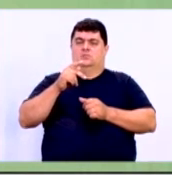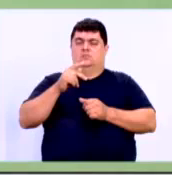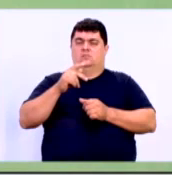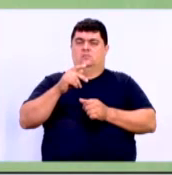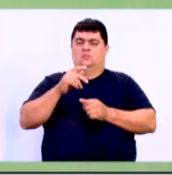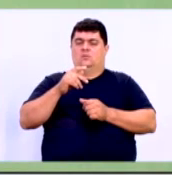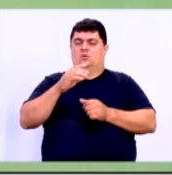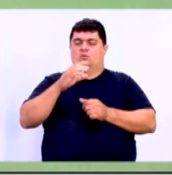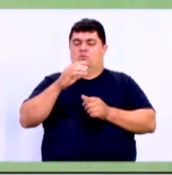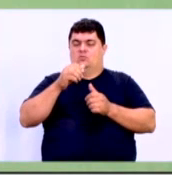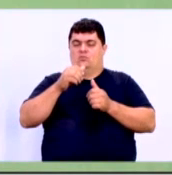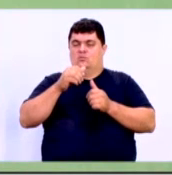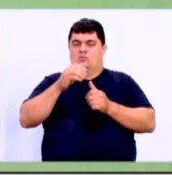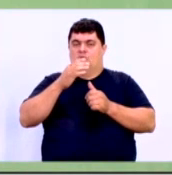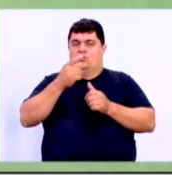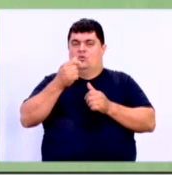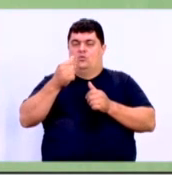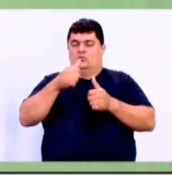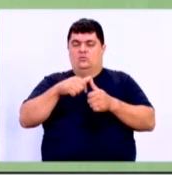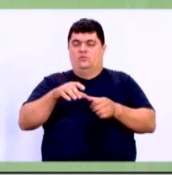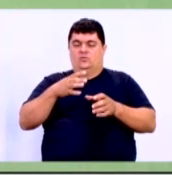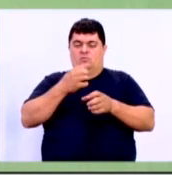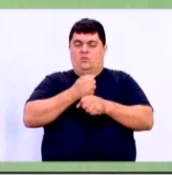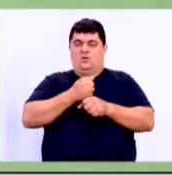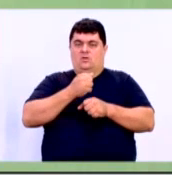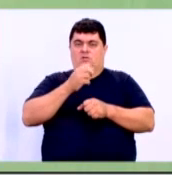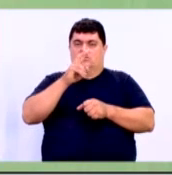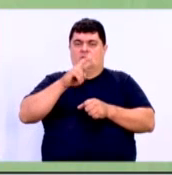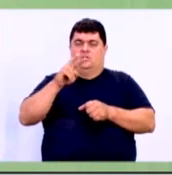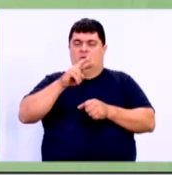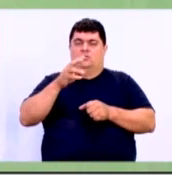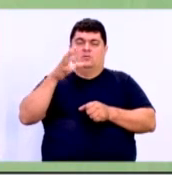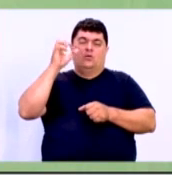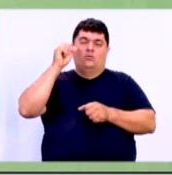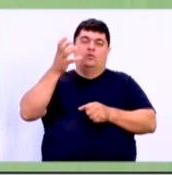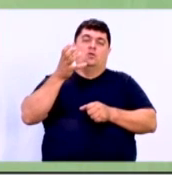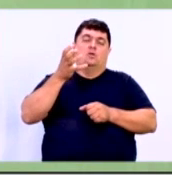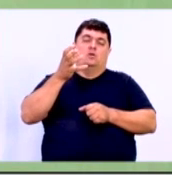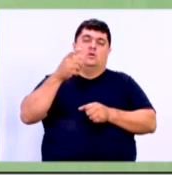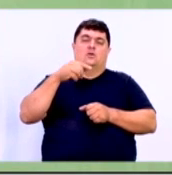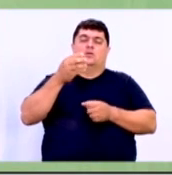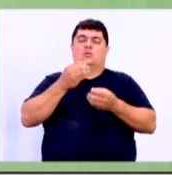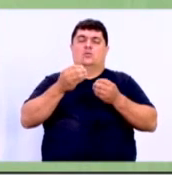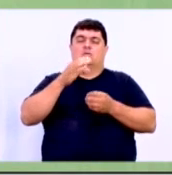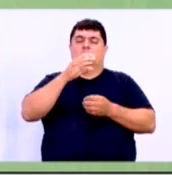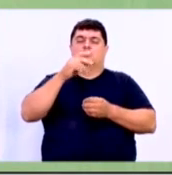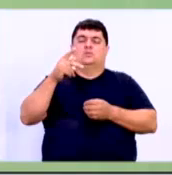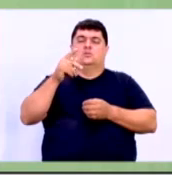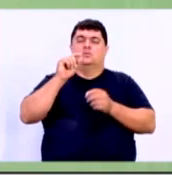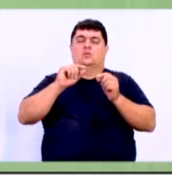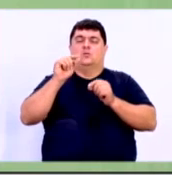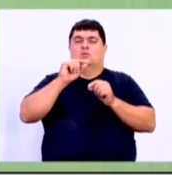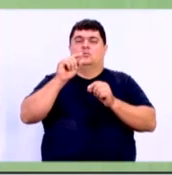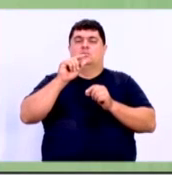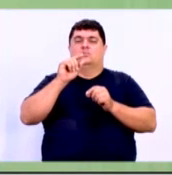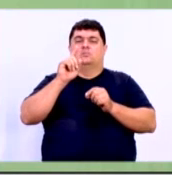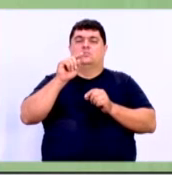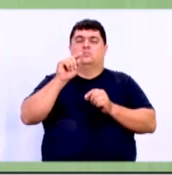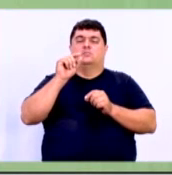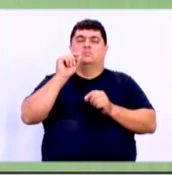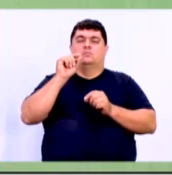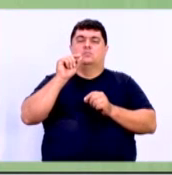o custo fixo mais variável. Quero ouvir vocês daí. O que é o CPP no custo variável? No custeio variável? O